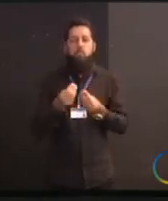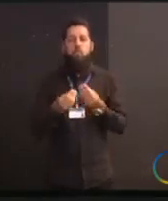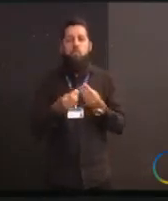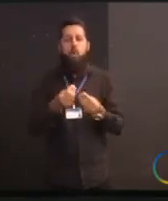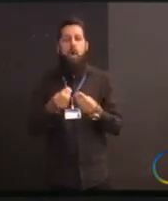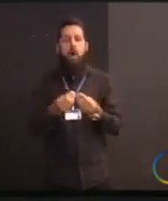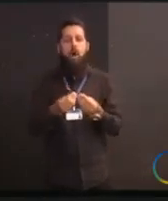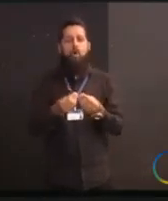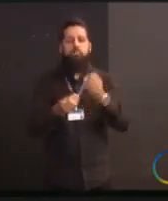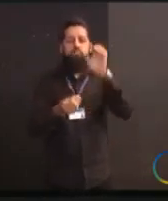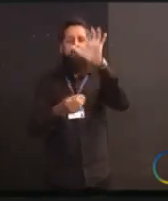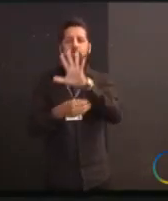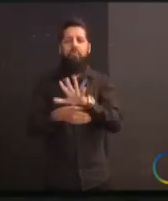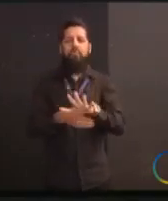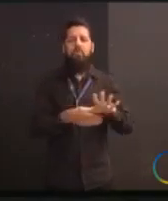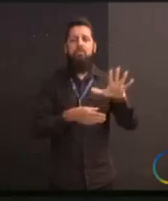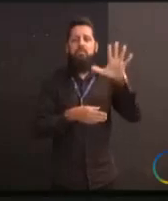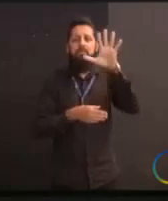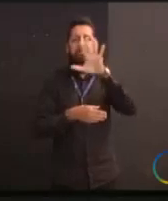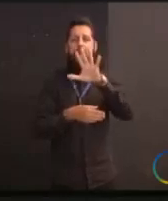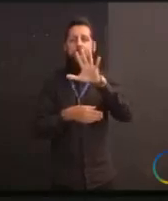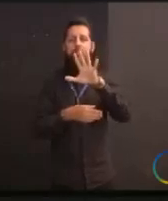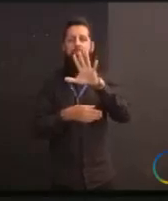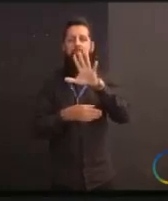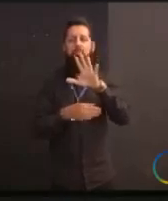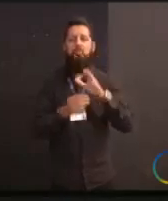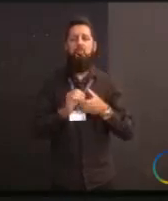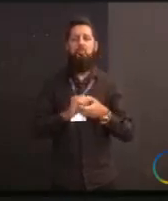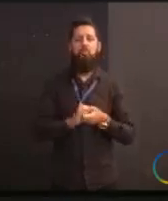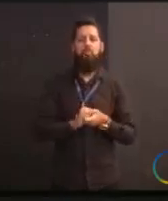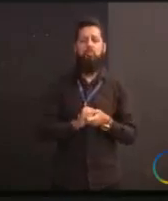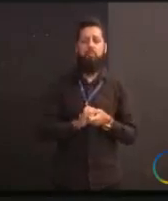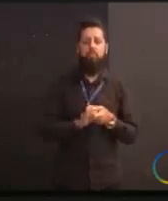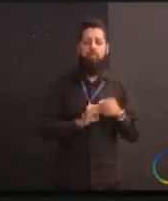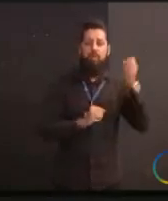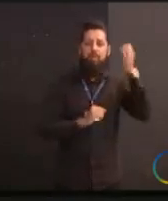teu comportamento nos momentos de lazer.